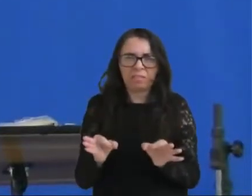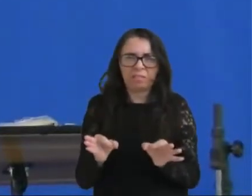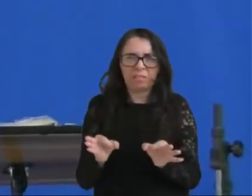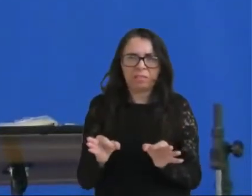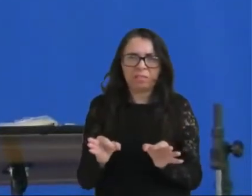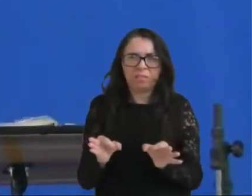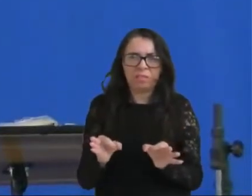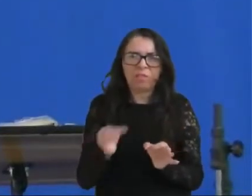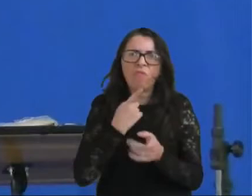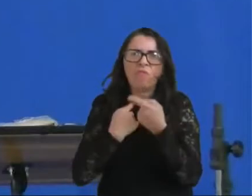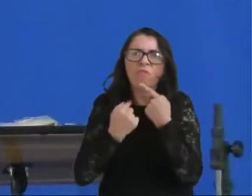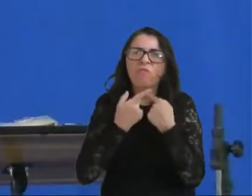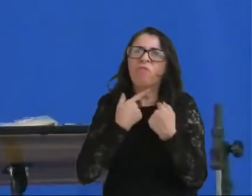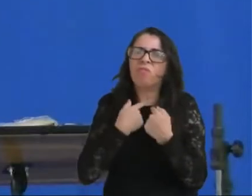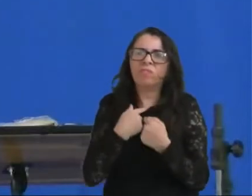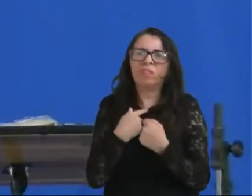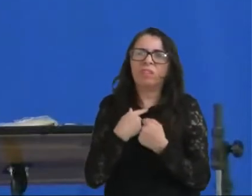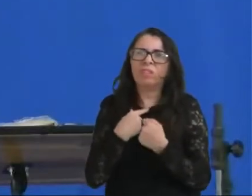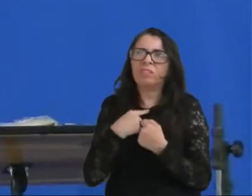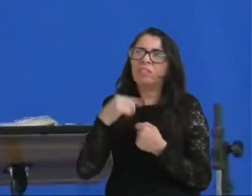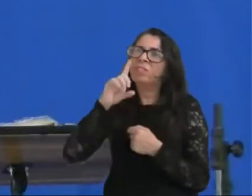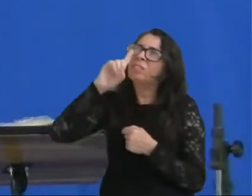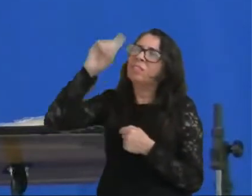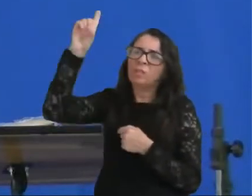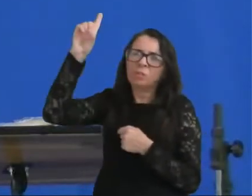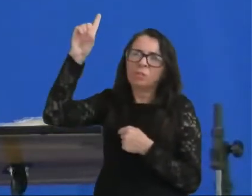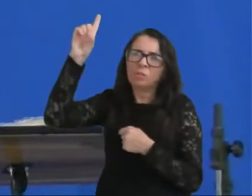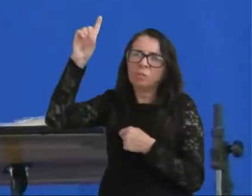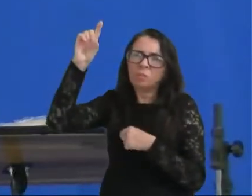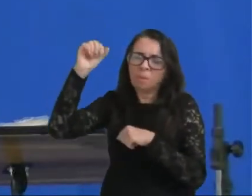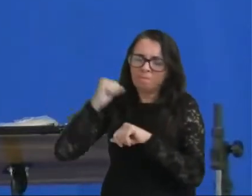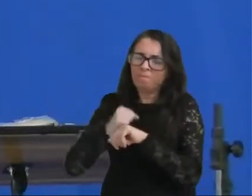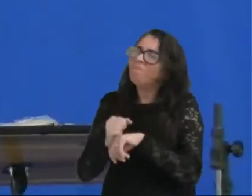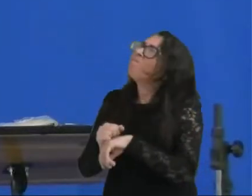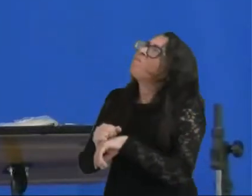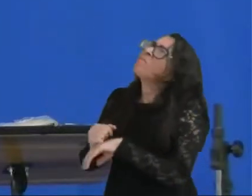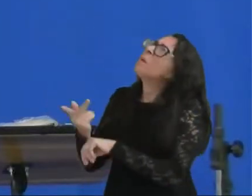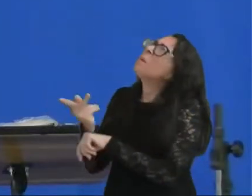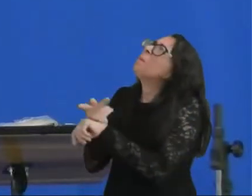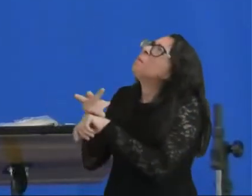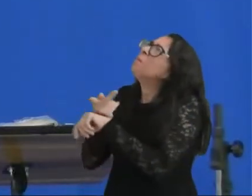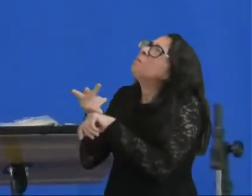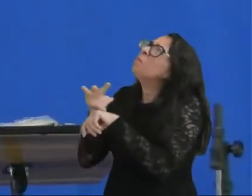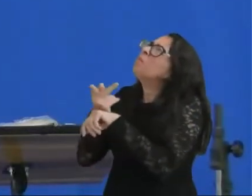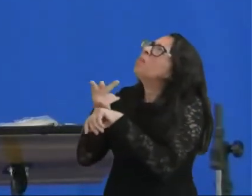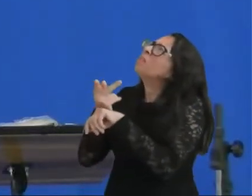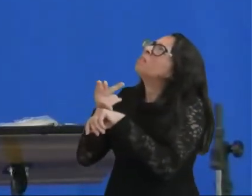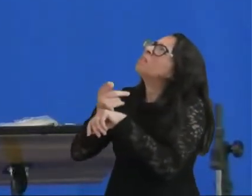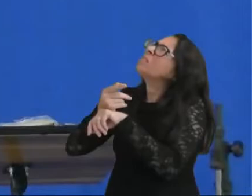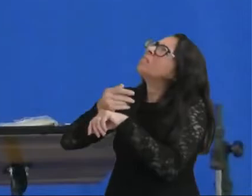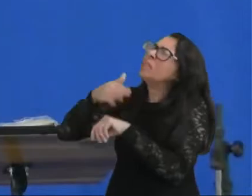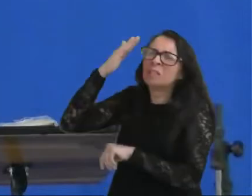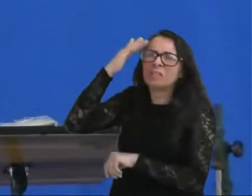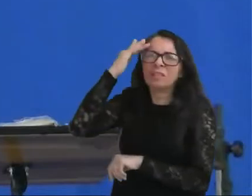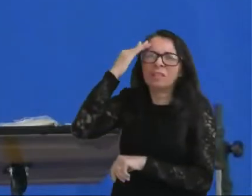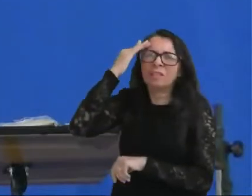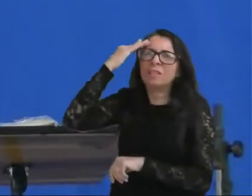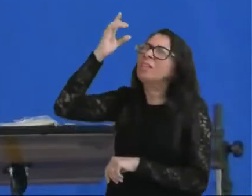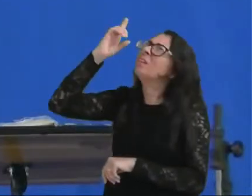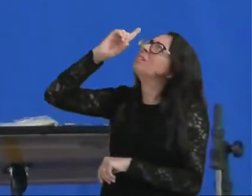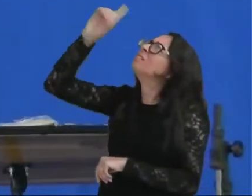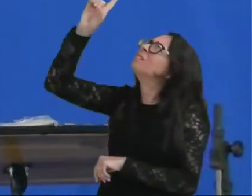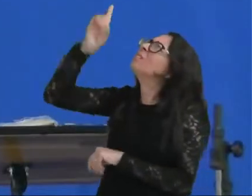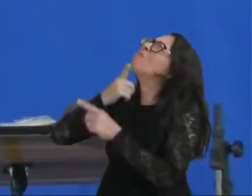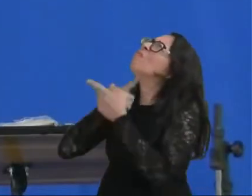Jesus destaca que era uma igreja fiel, mesmo cercada por perseguições, mesmo atacada